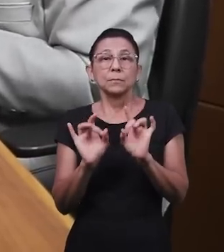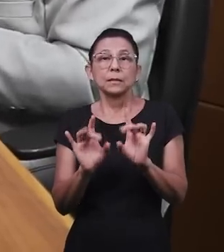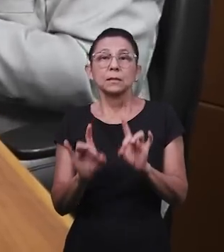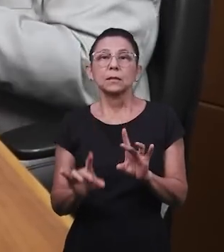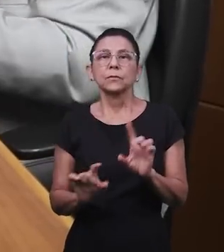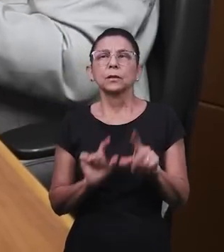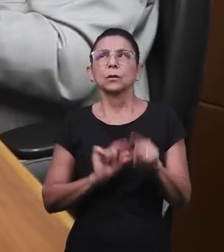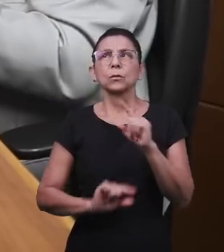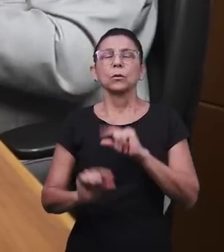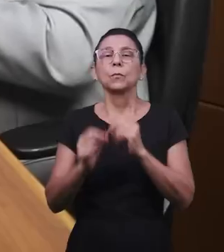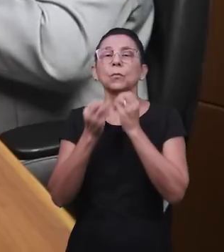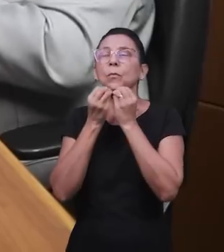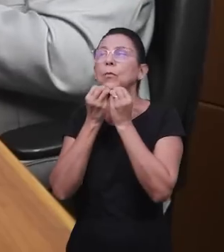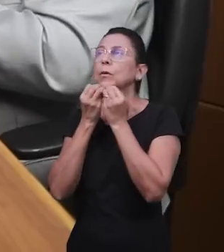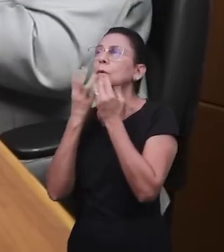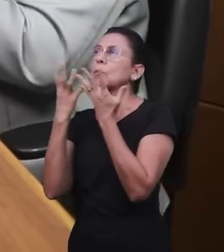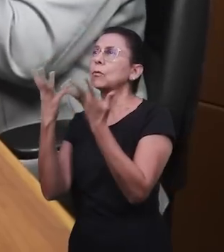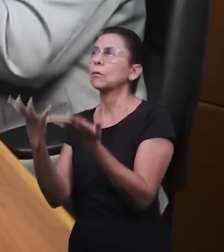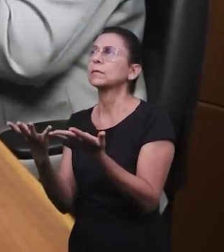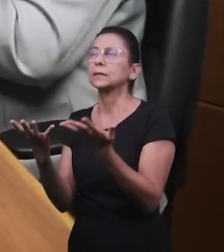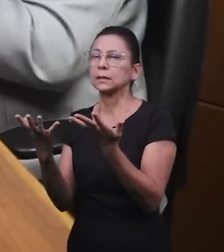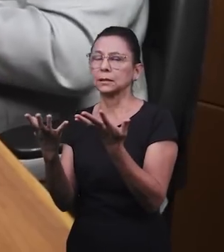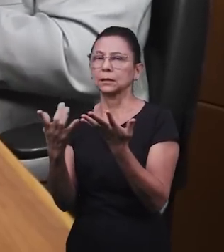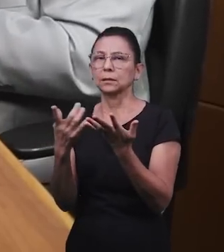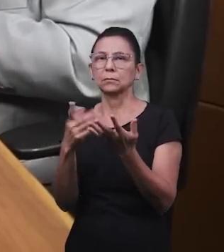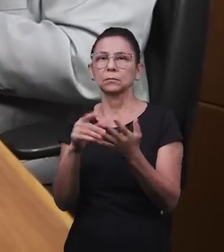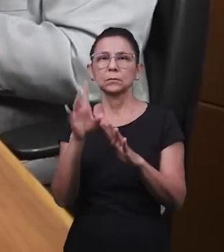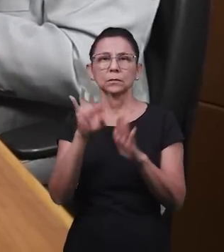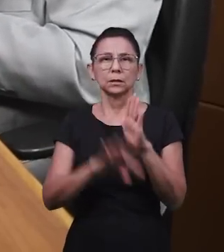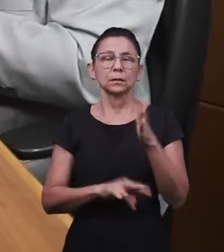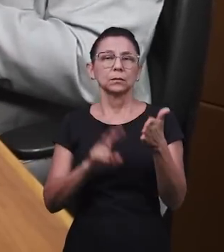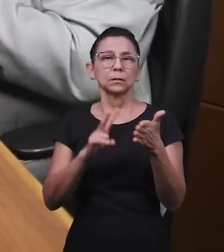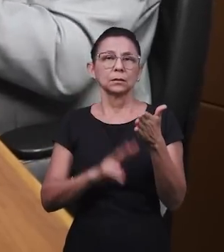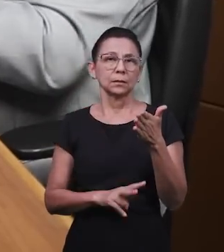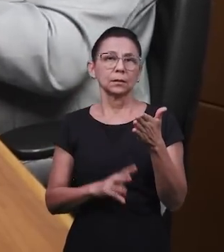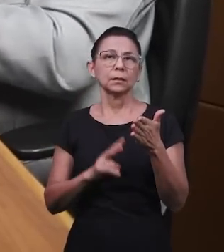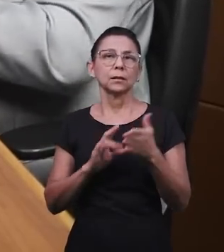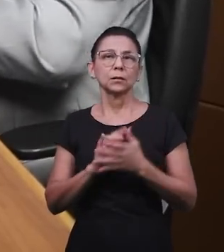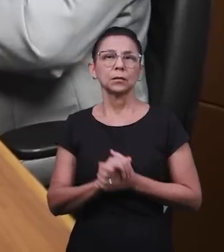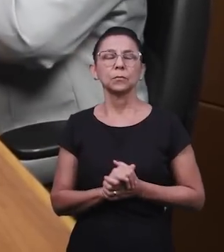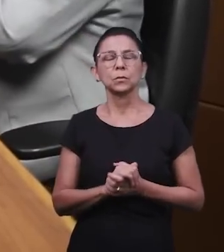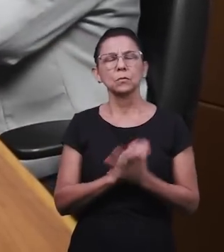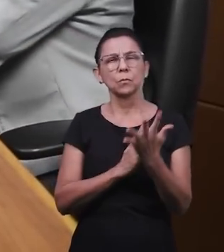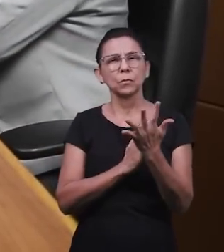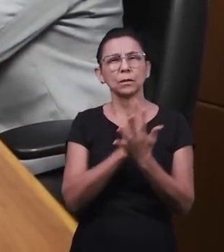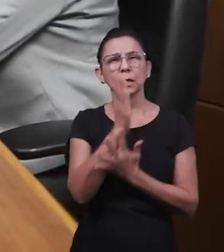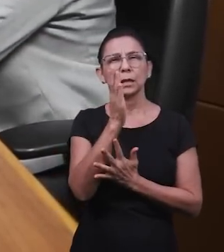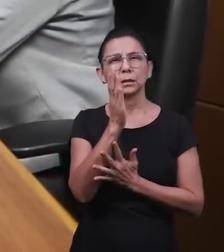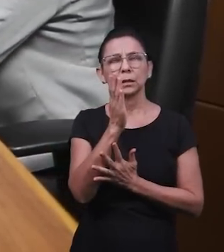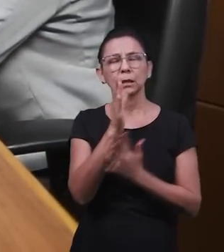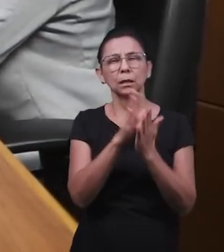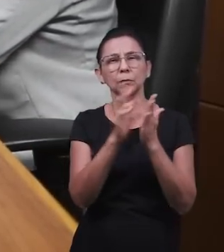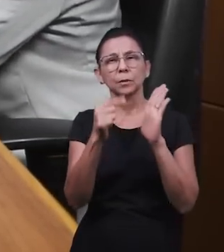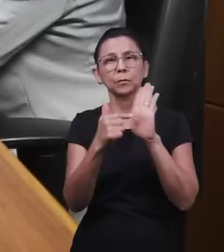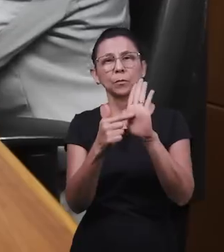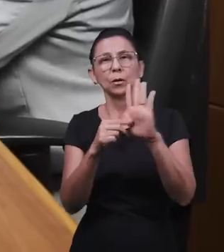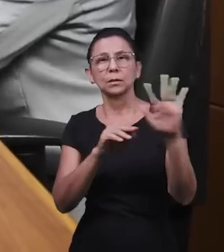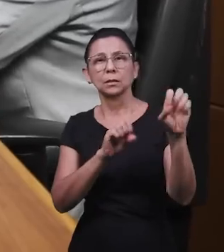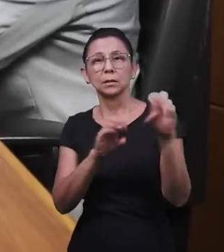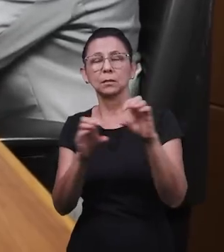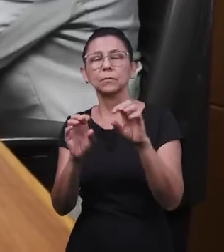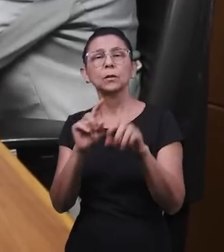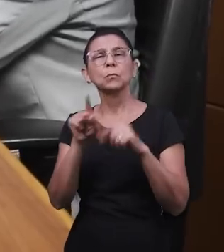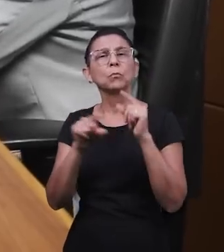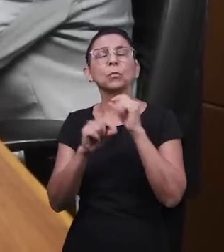confissão. O que a gente aprende desse texto que nós lemos e na linha daquilo que a palavra nos ensina sobre confissão?